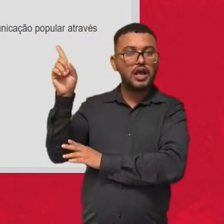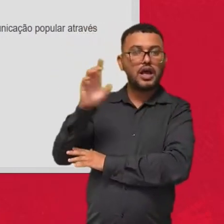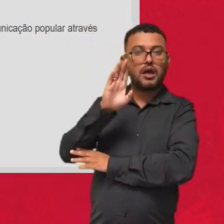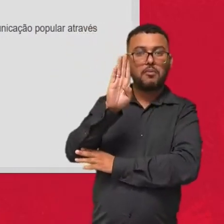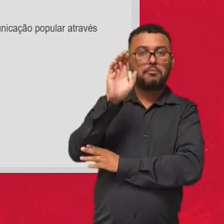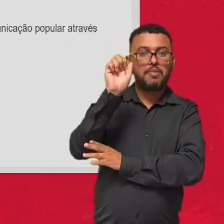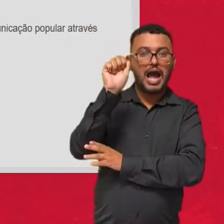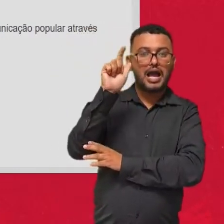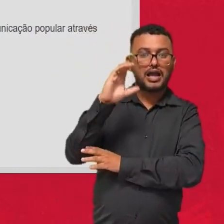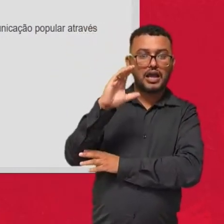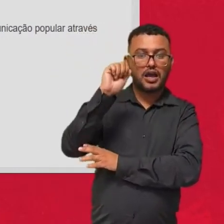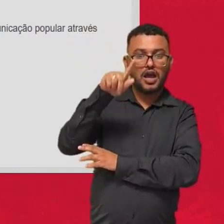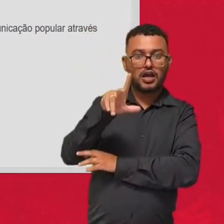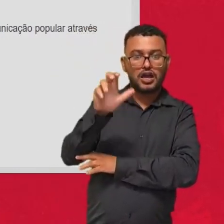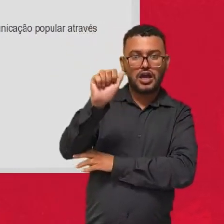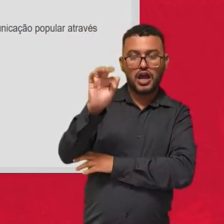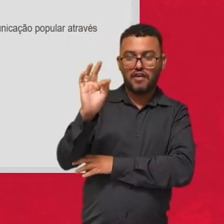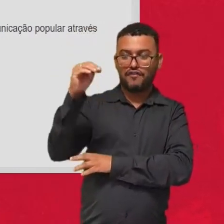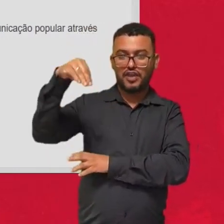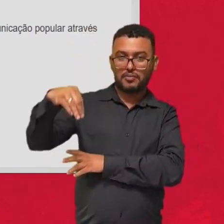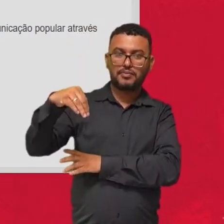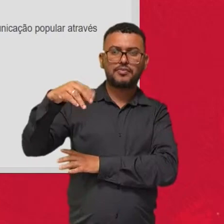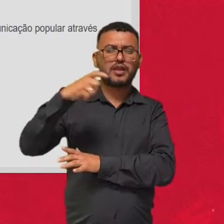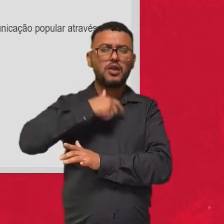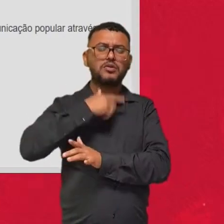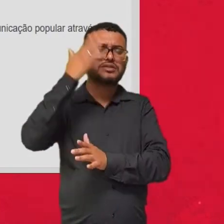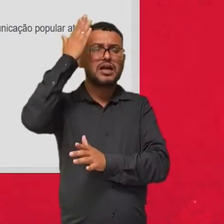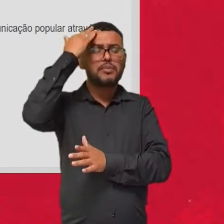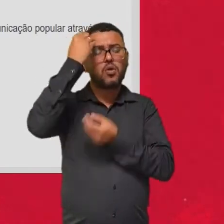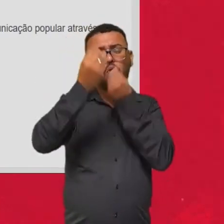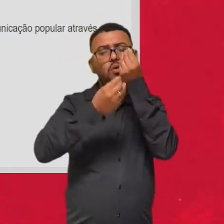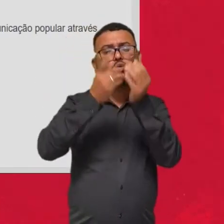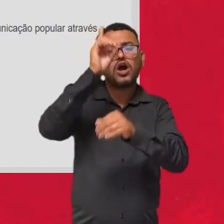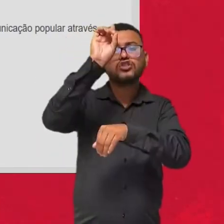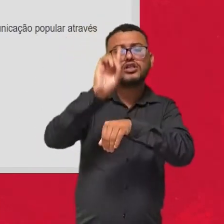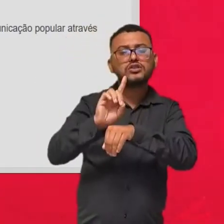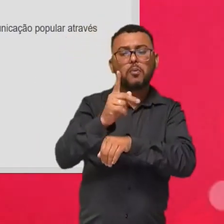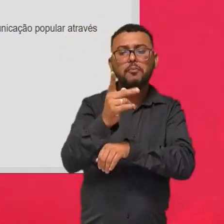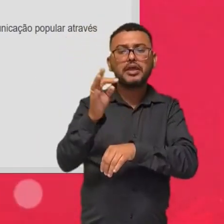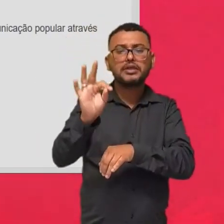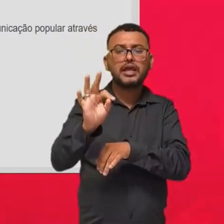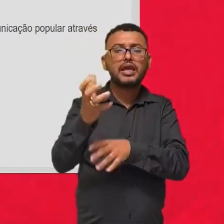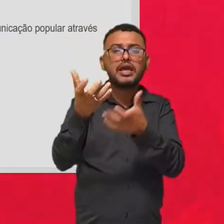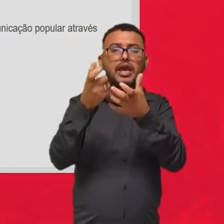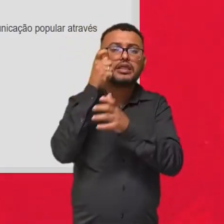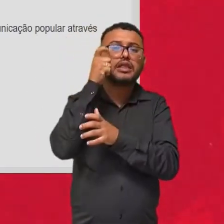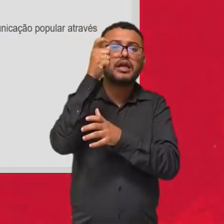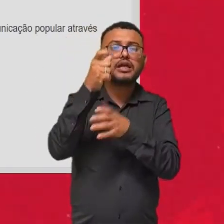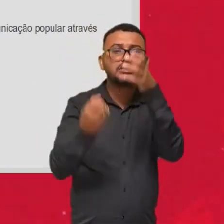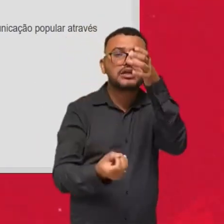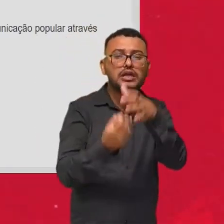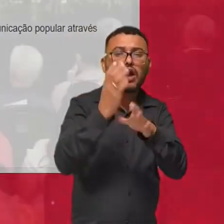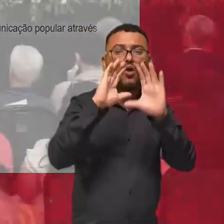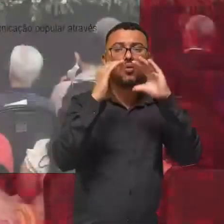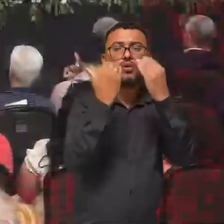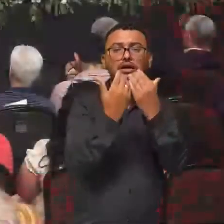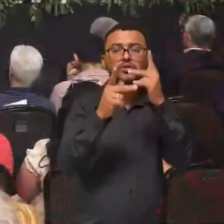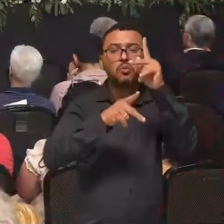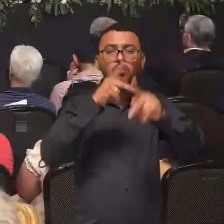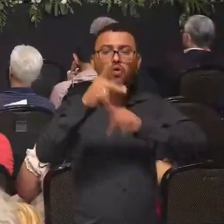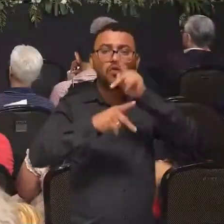é, de que forma a direção do PT pretende inserir a comunicação popular através das rádios